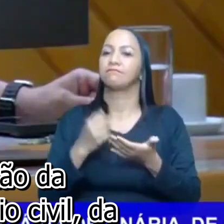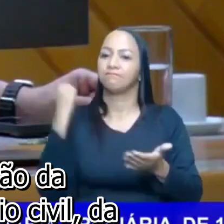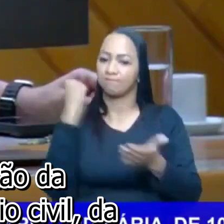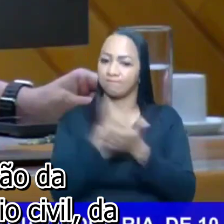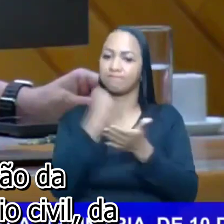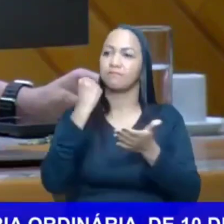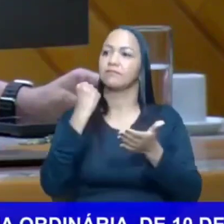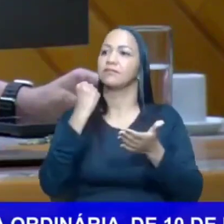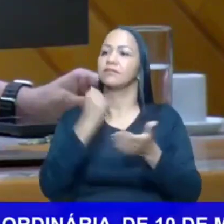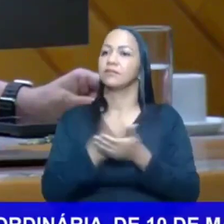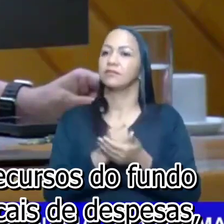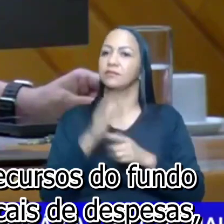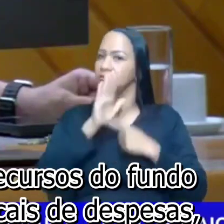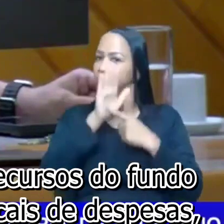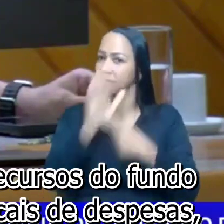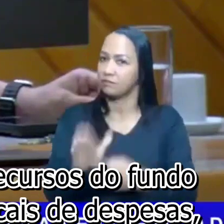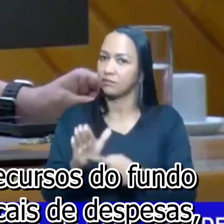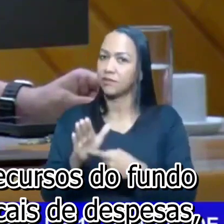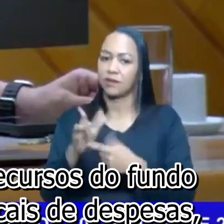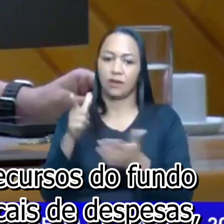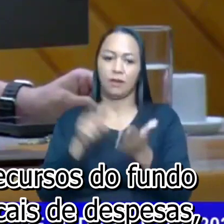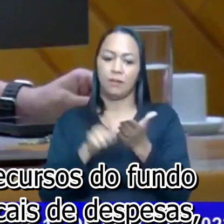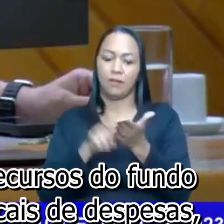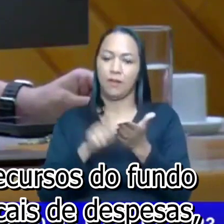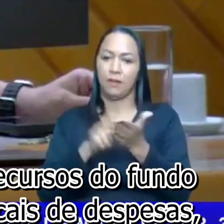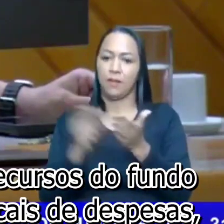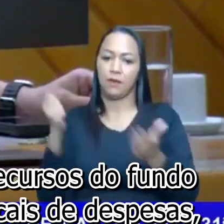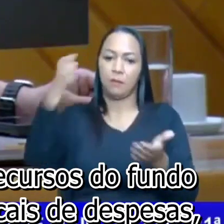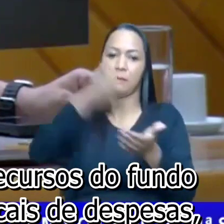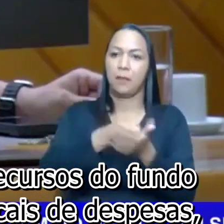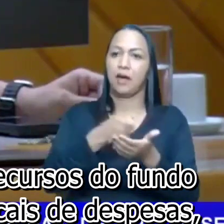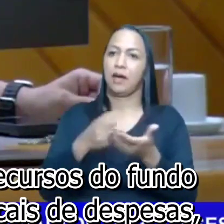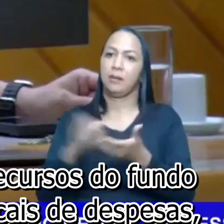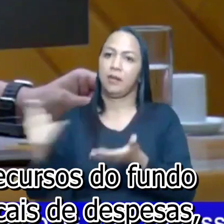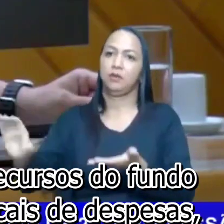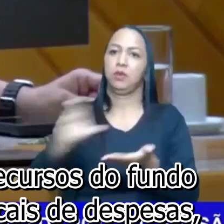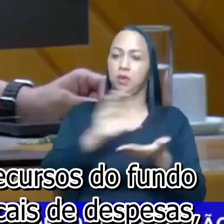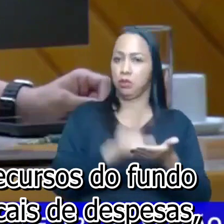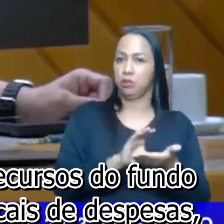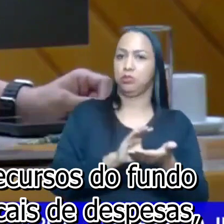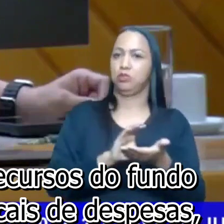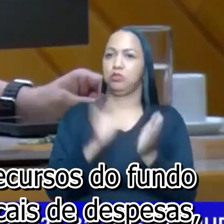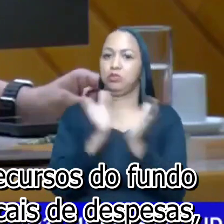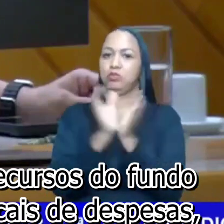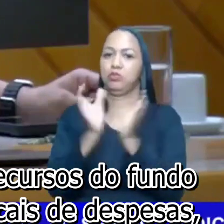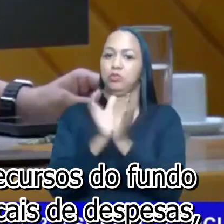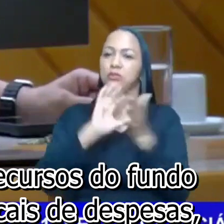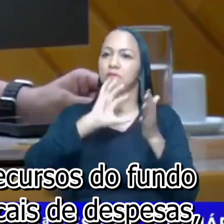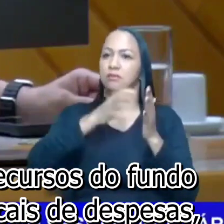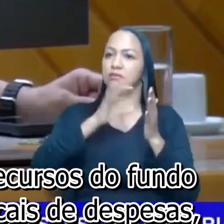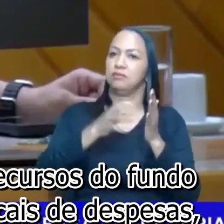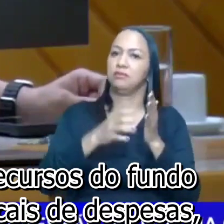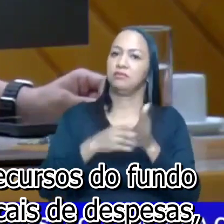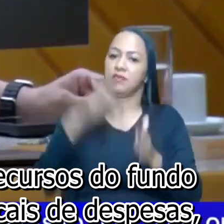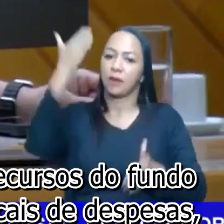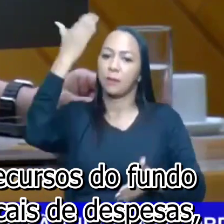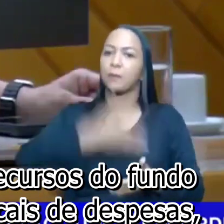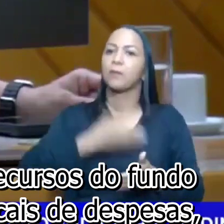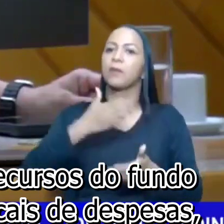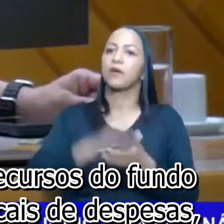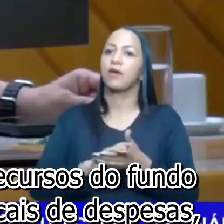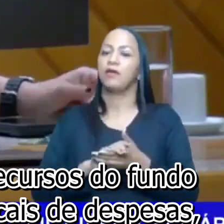civil, da não apresentação de recibos de doação referente a recursos do fundo partidário e de não comprovação por documentos